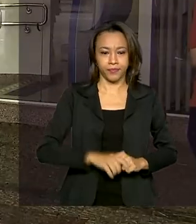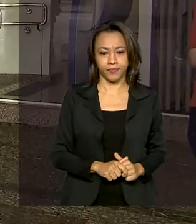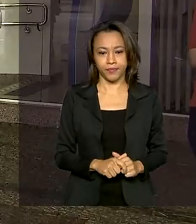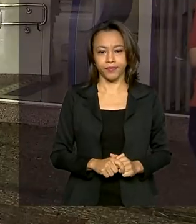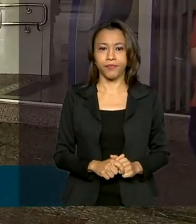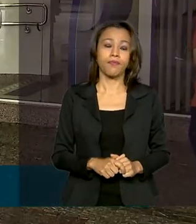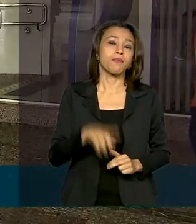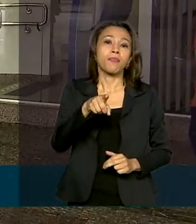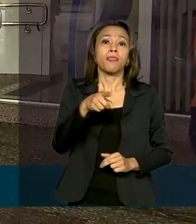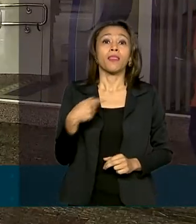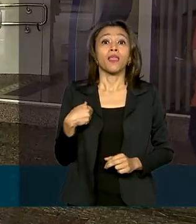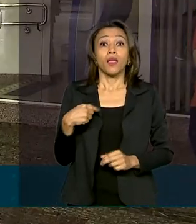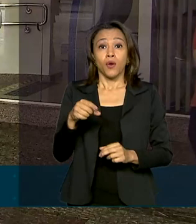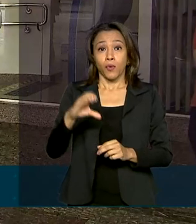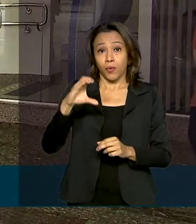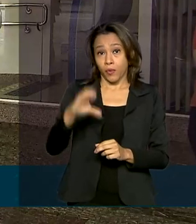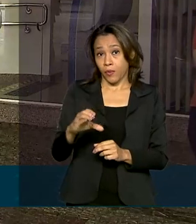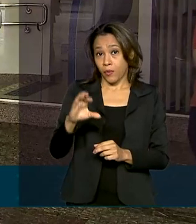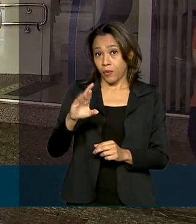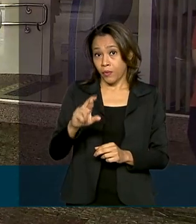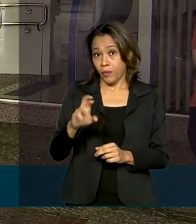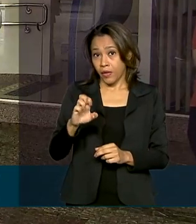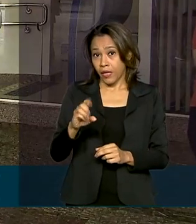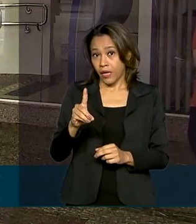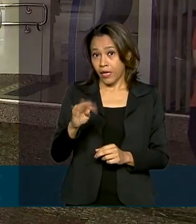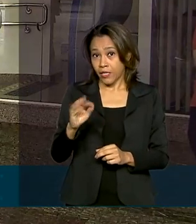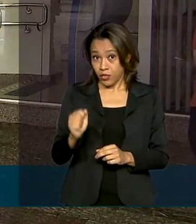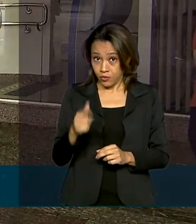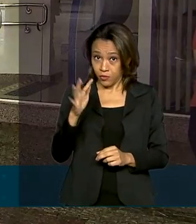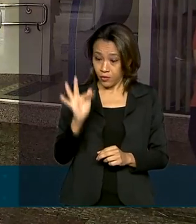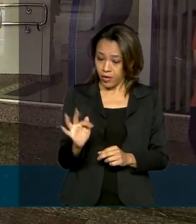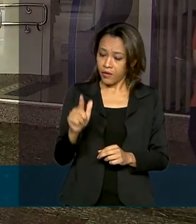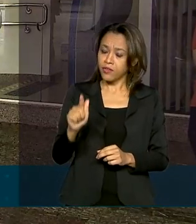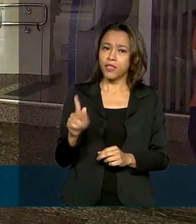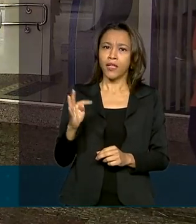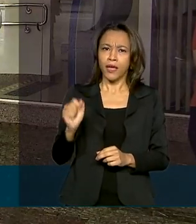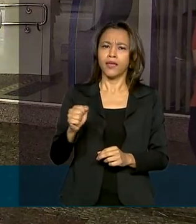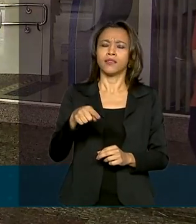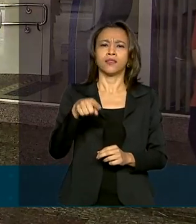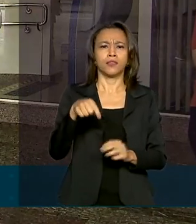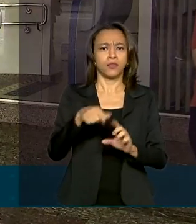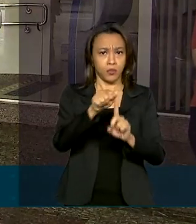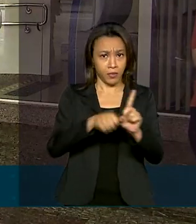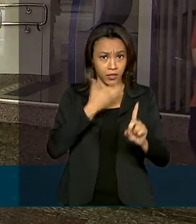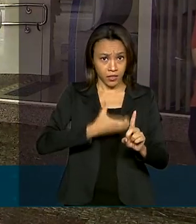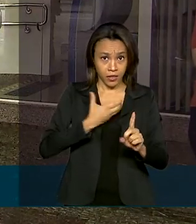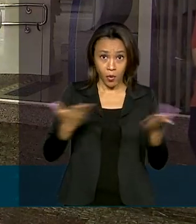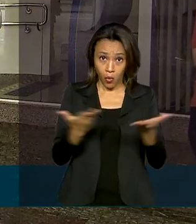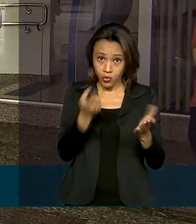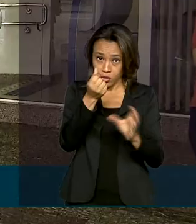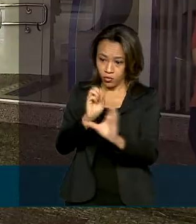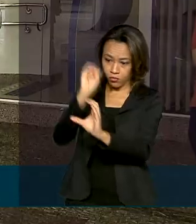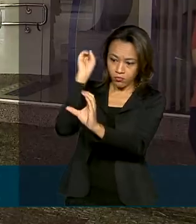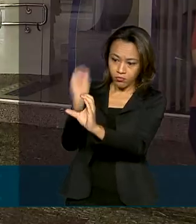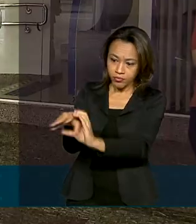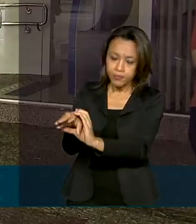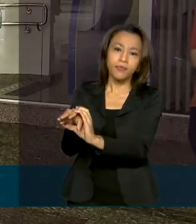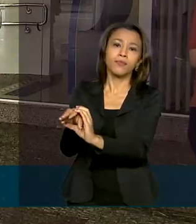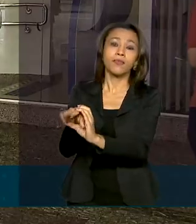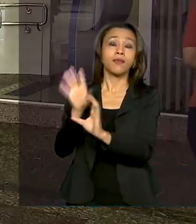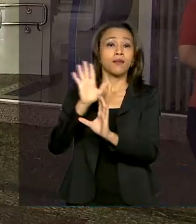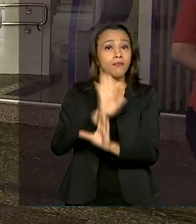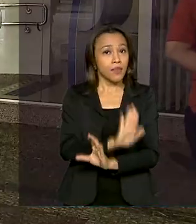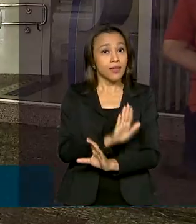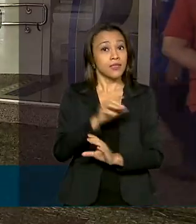O crédito do FGTS emergencial dos nascidos em dezembro cai hoje na poupança social digital, mas no primeiro